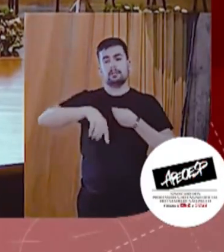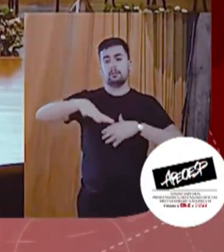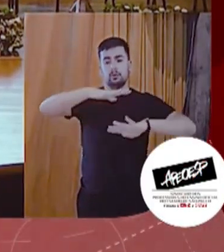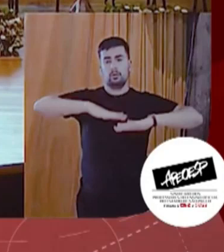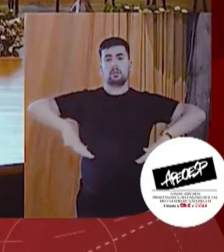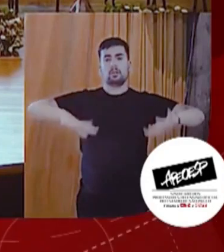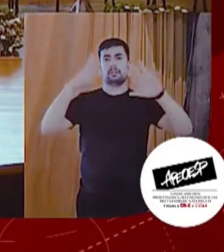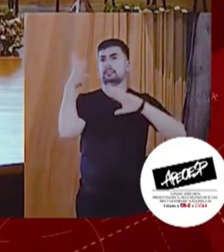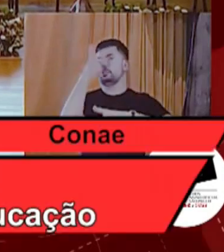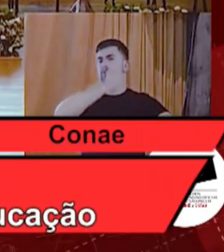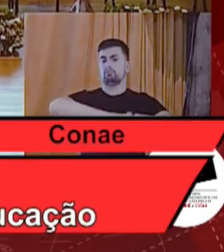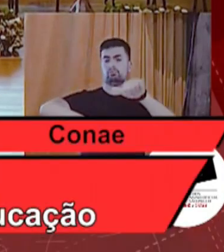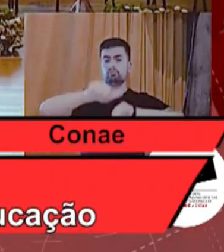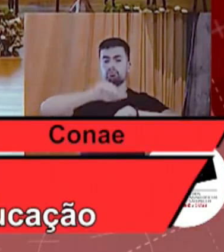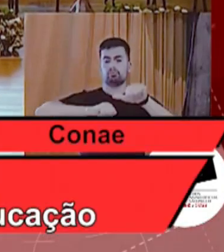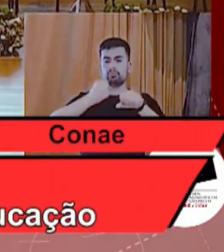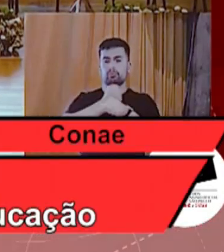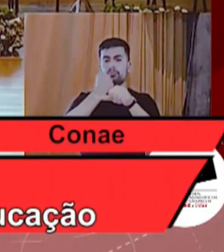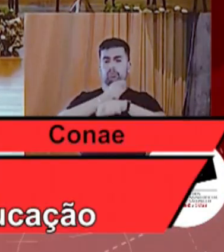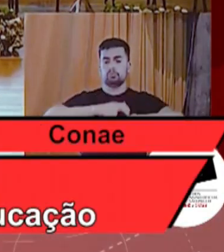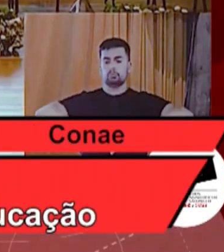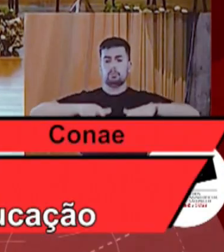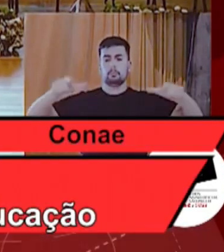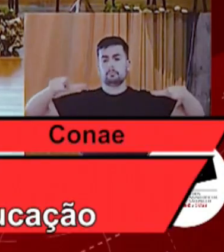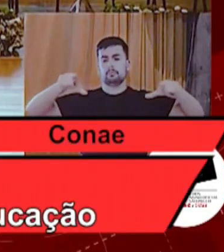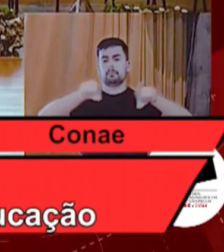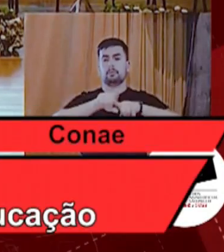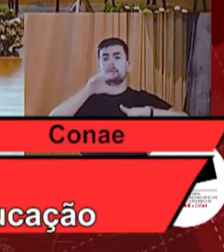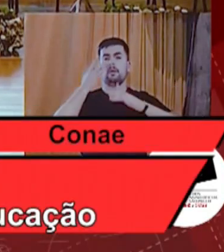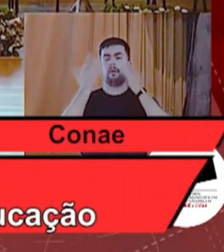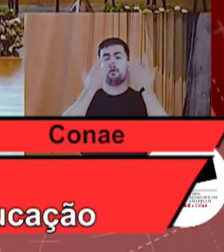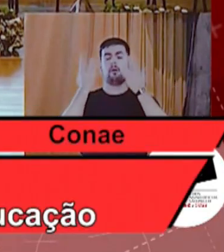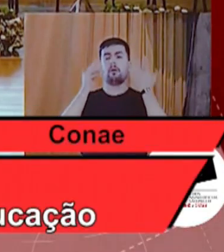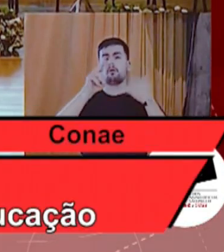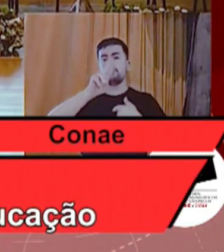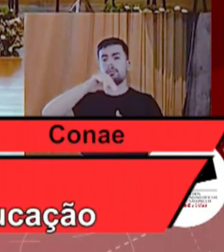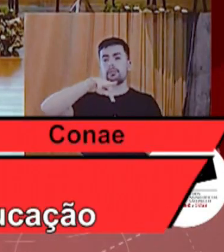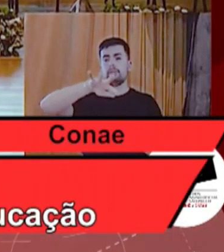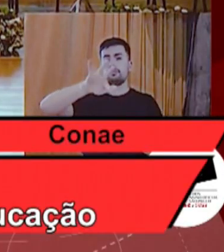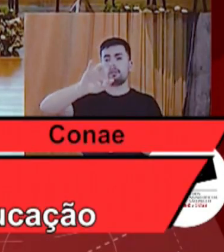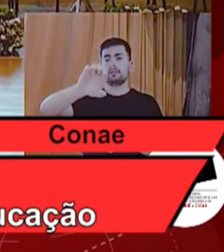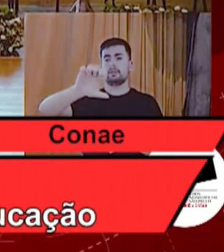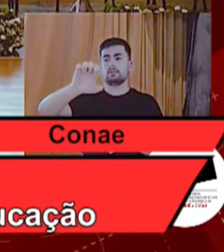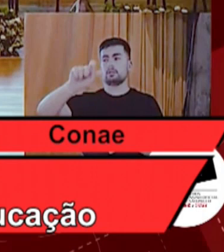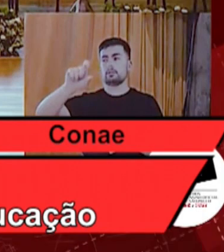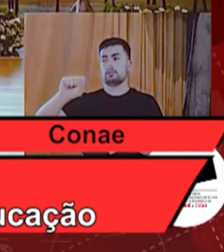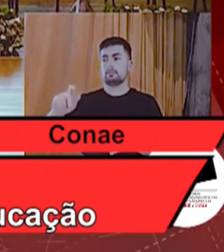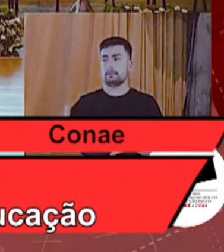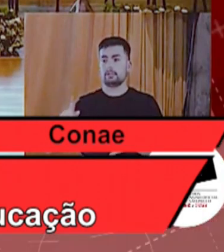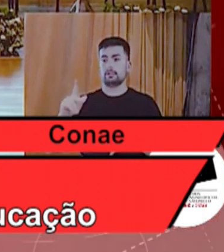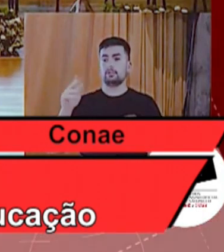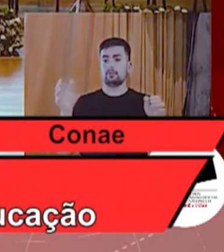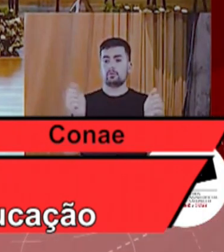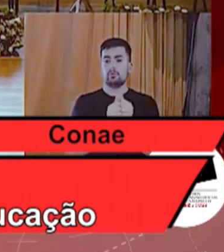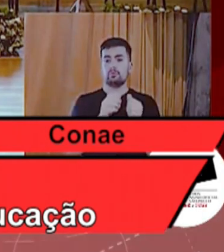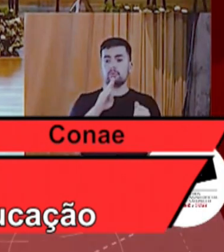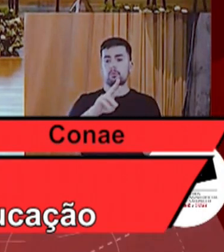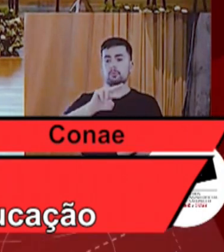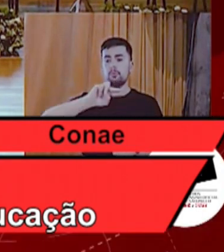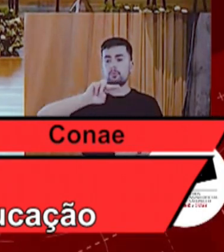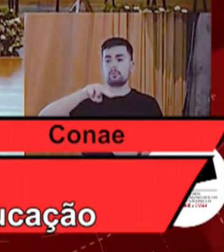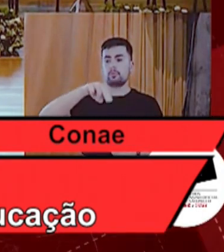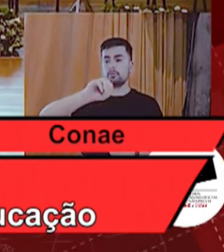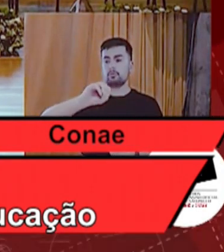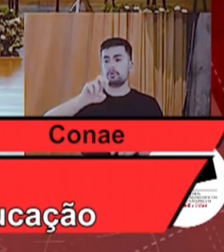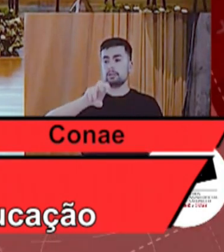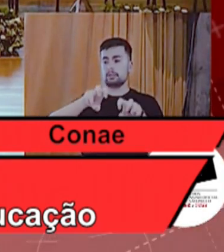lindo, renovado, né, ampliado, esse teatro aqui da Unifesp, aqui em Guarulhos. Estamos aqui com o Bruno, já vamos chamar ele aqui para a